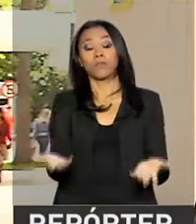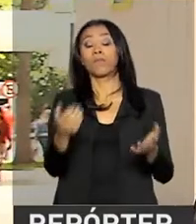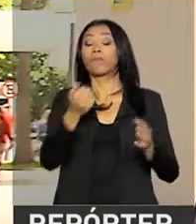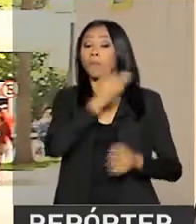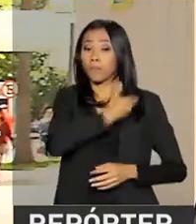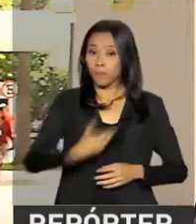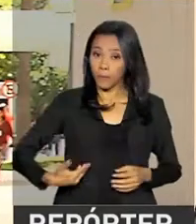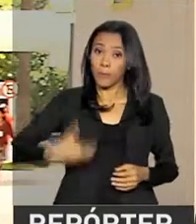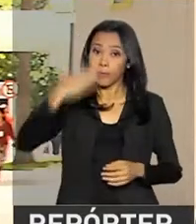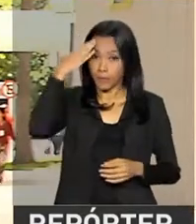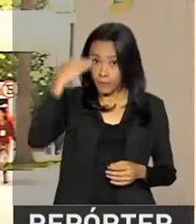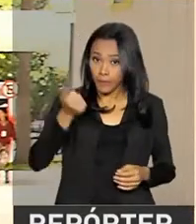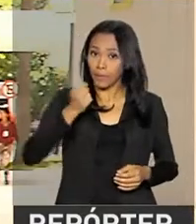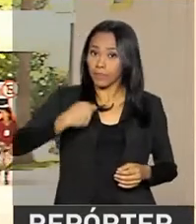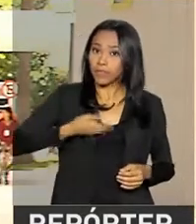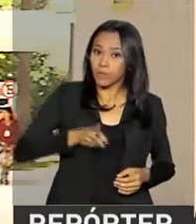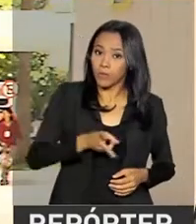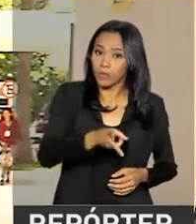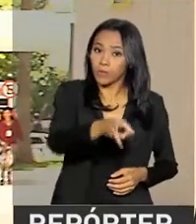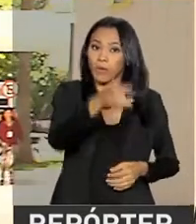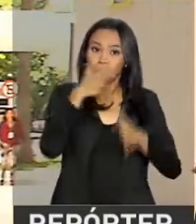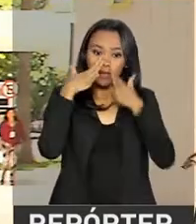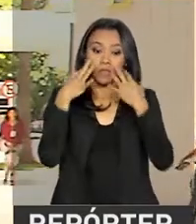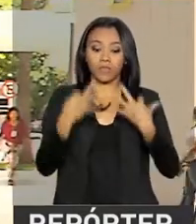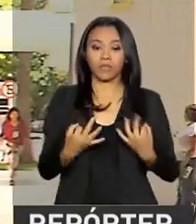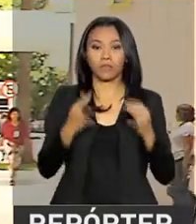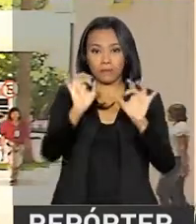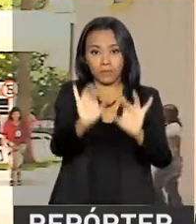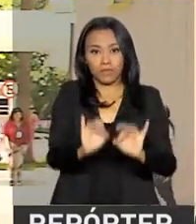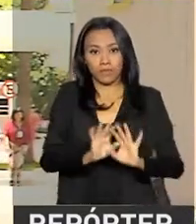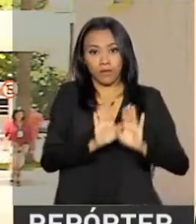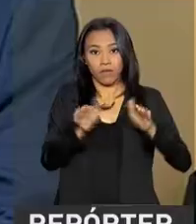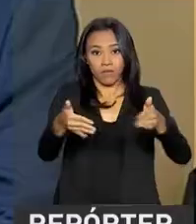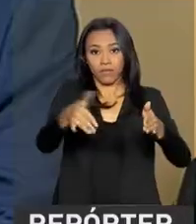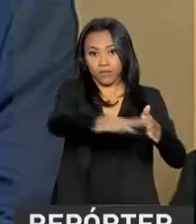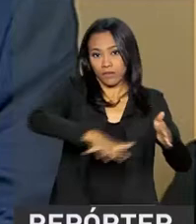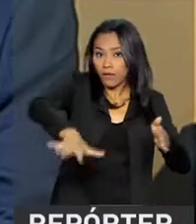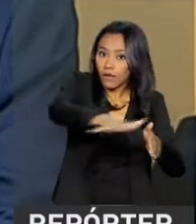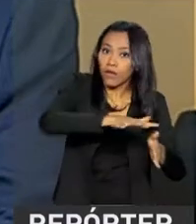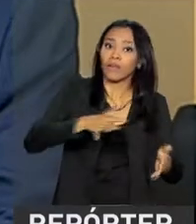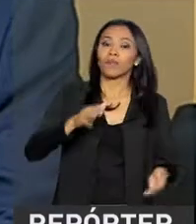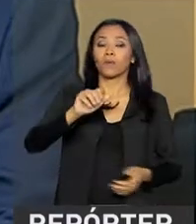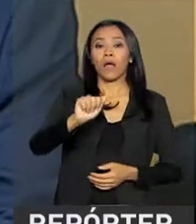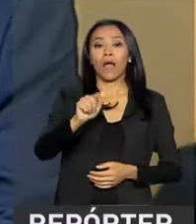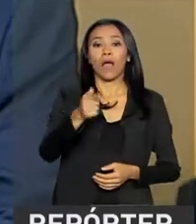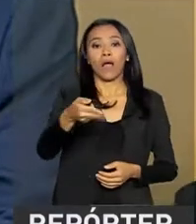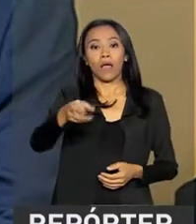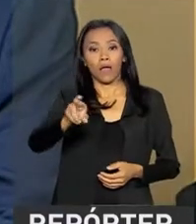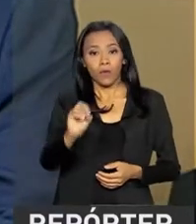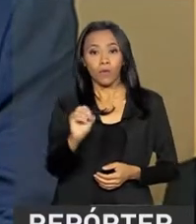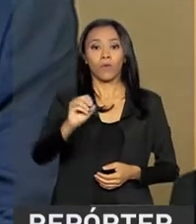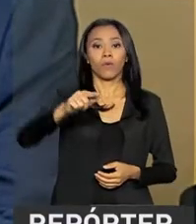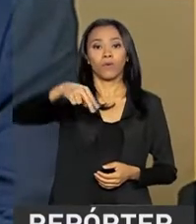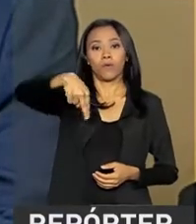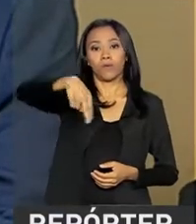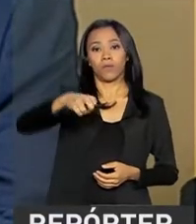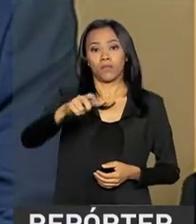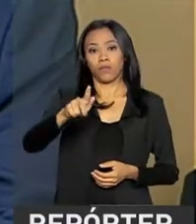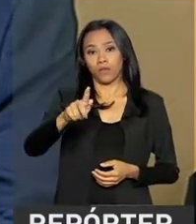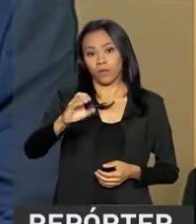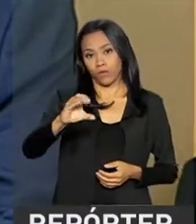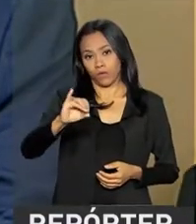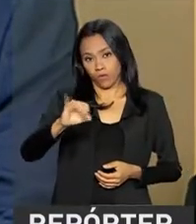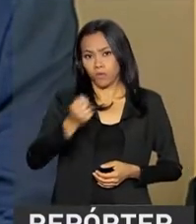sabe que precisa continuar a dar atenção especial a esse setor o agronegócio vai muito bem muito bem